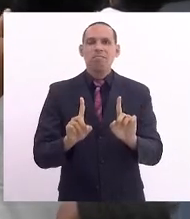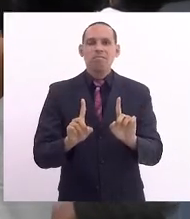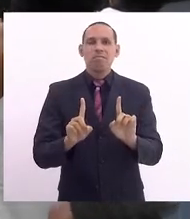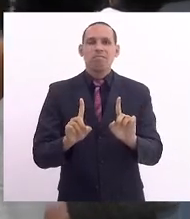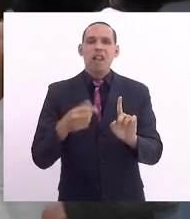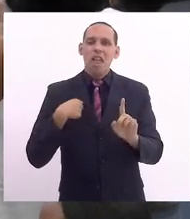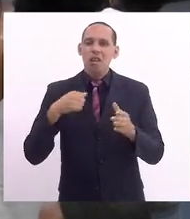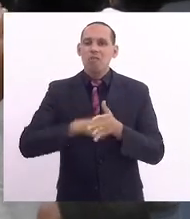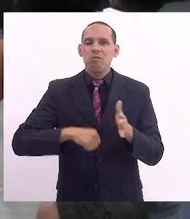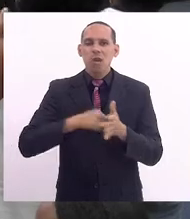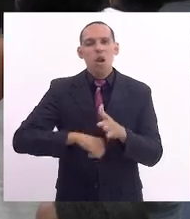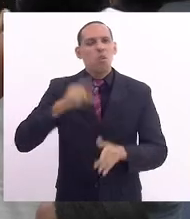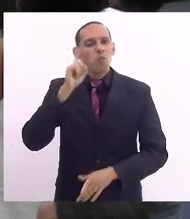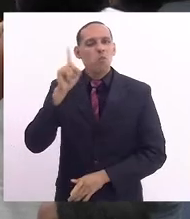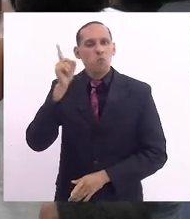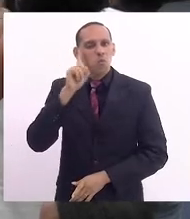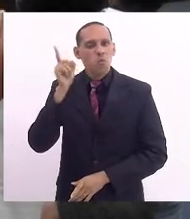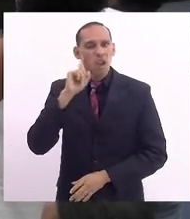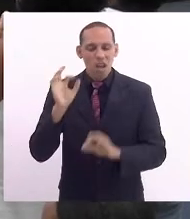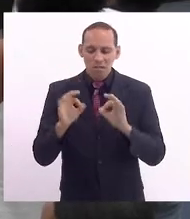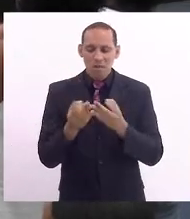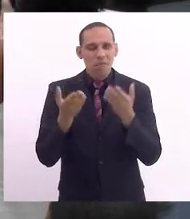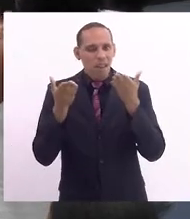que eu luto todos os dias.